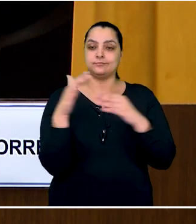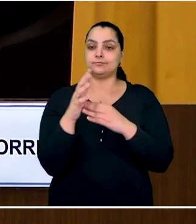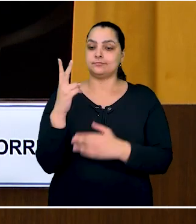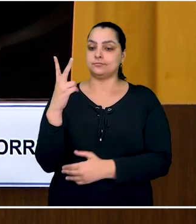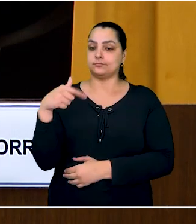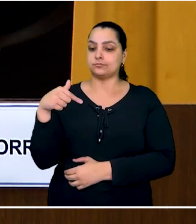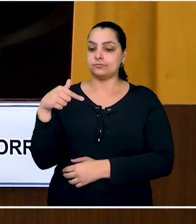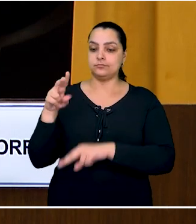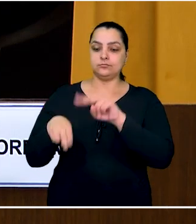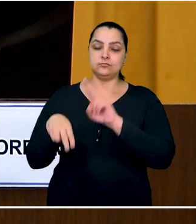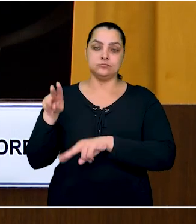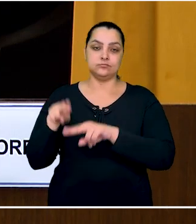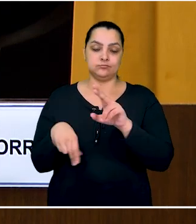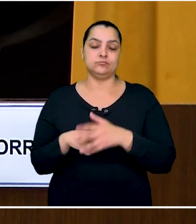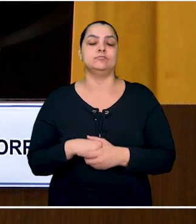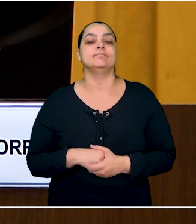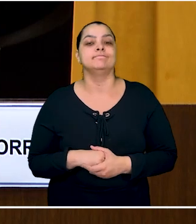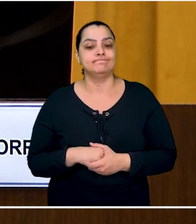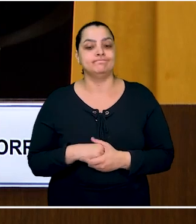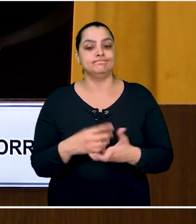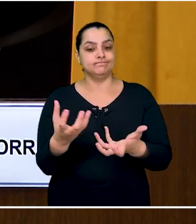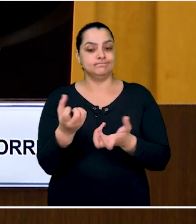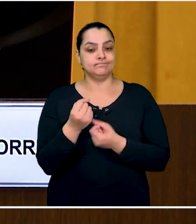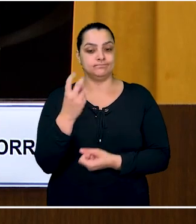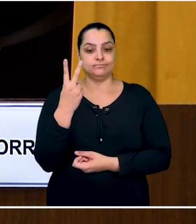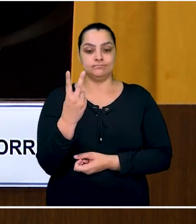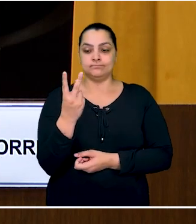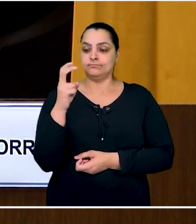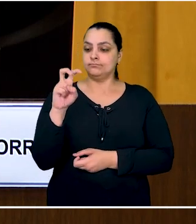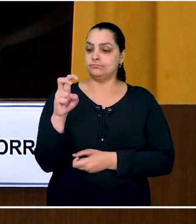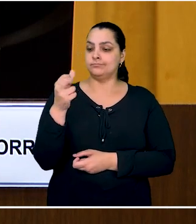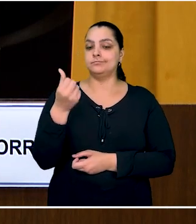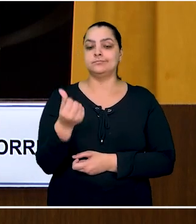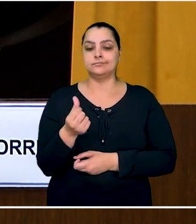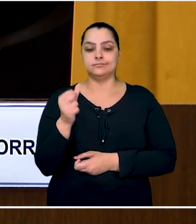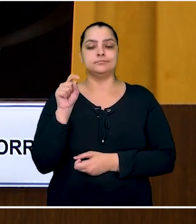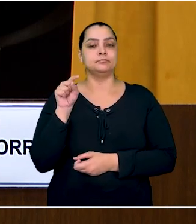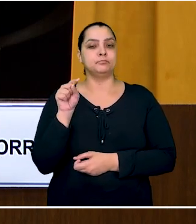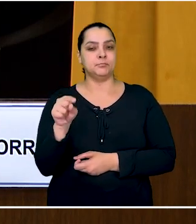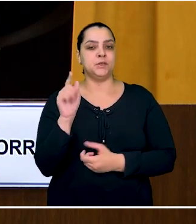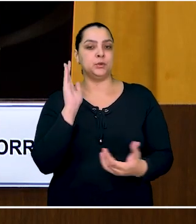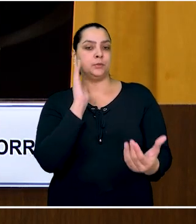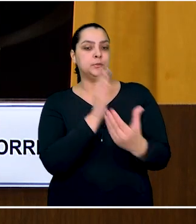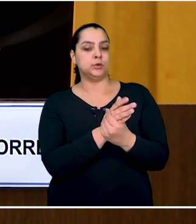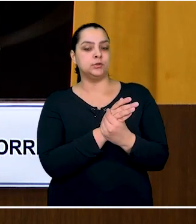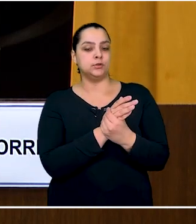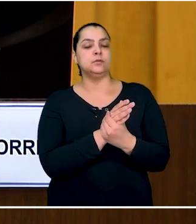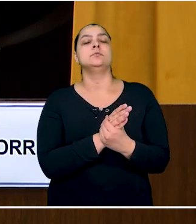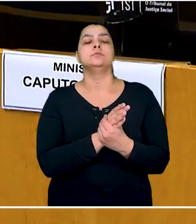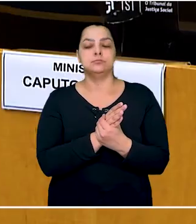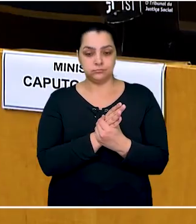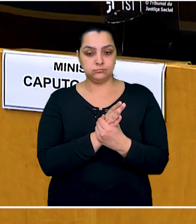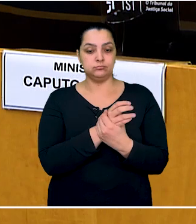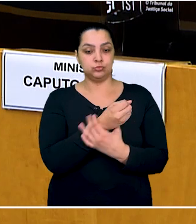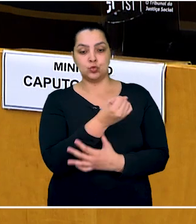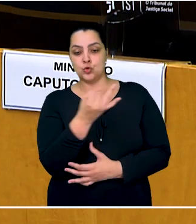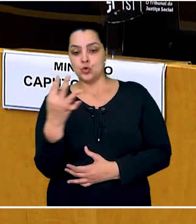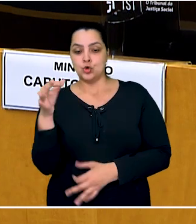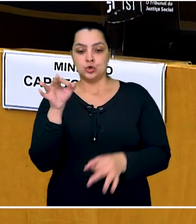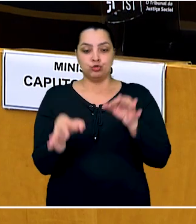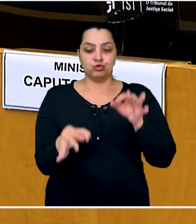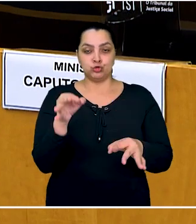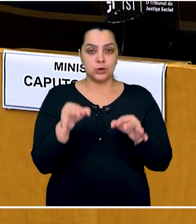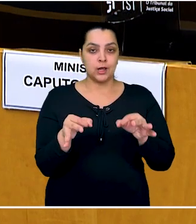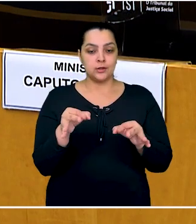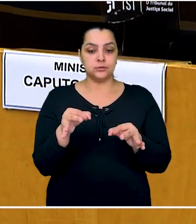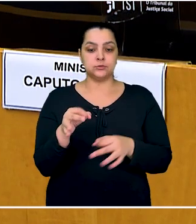a 27 de junho. A Corte recebeu no semestre 256 mil processos. Desses foram